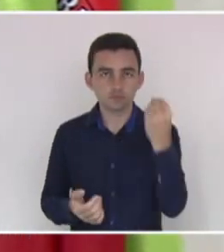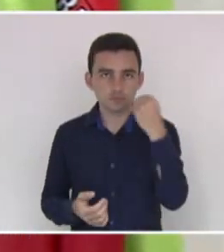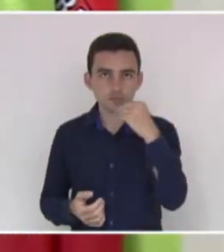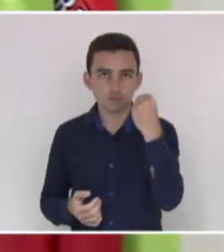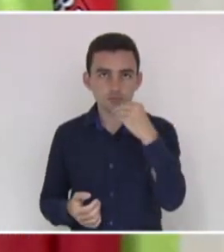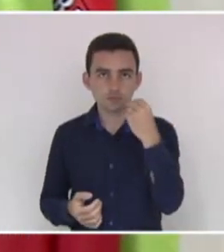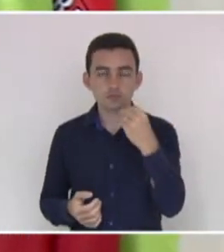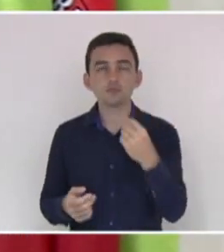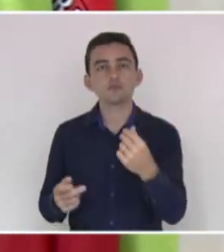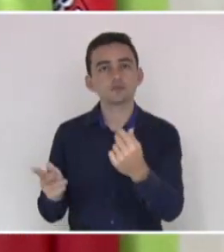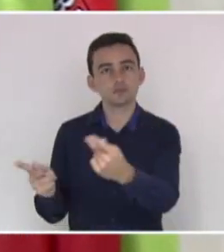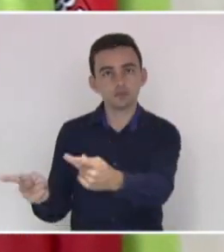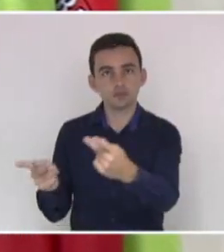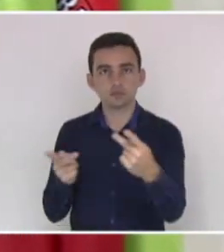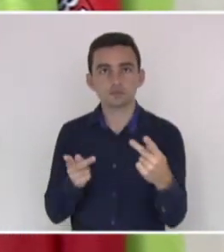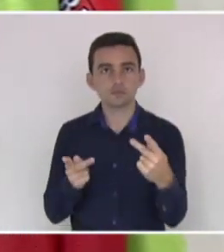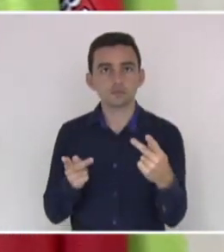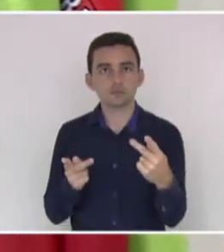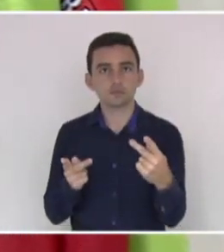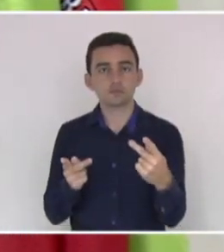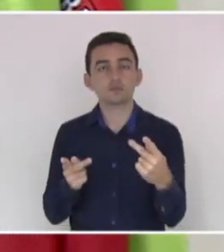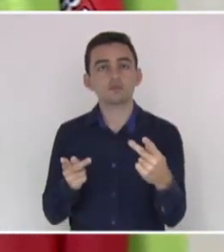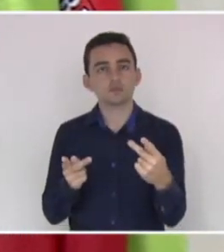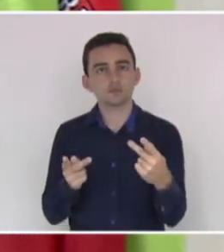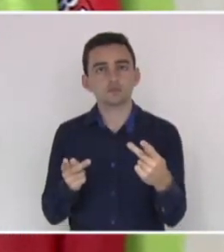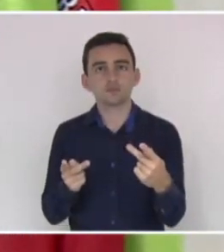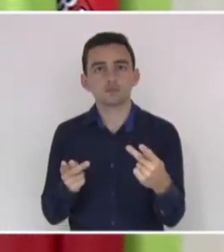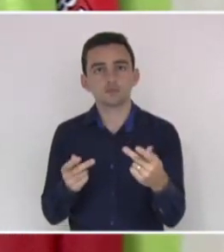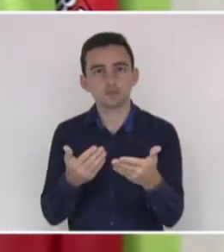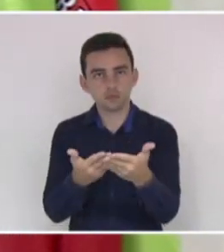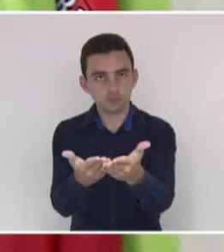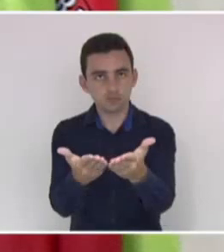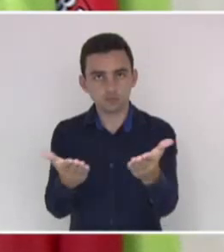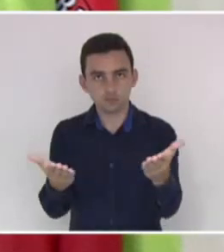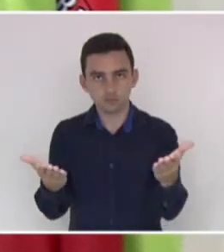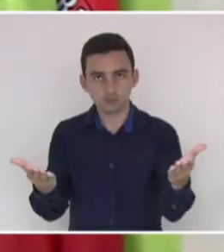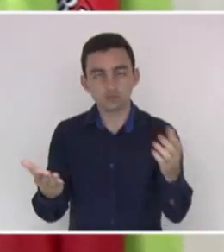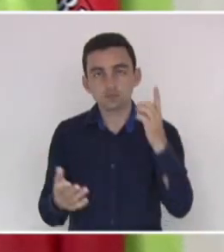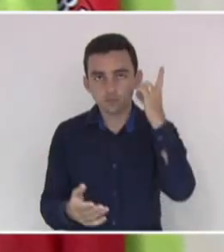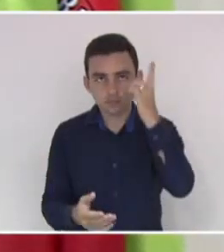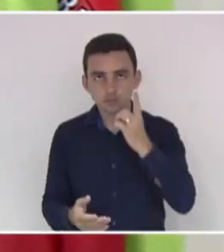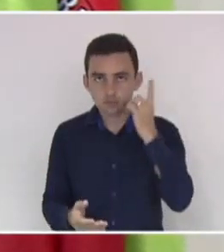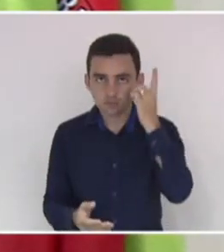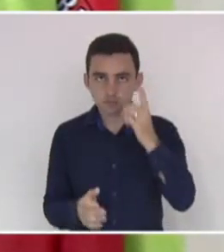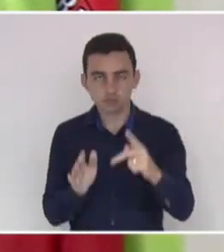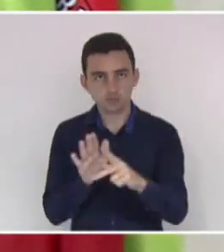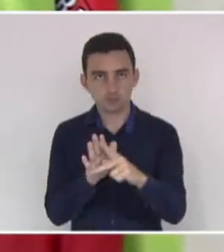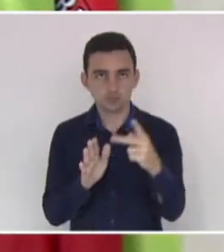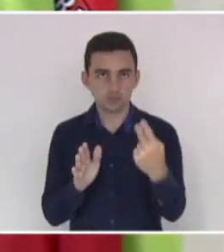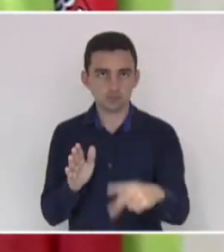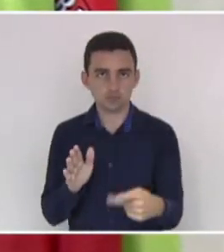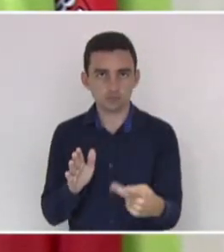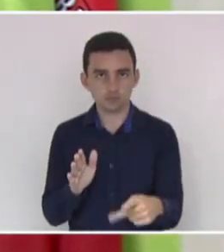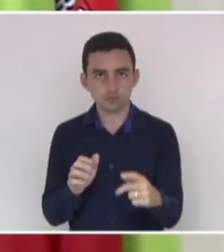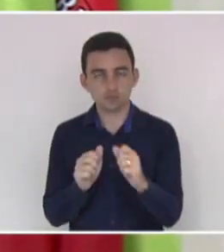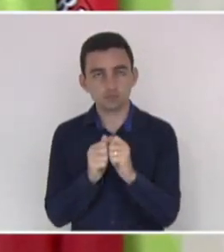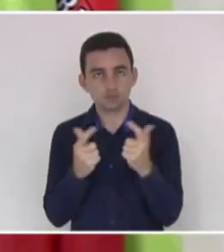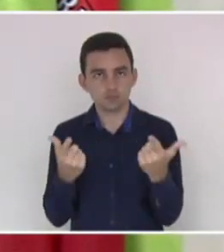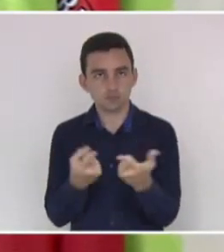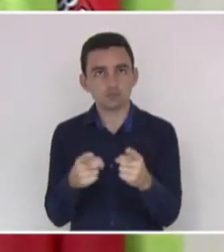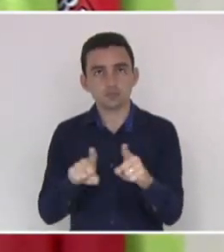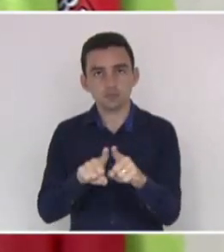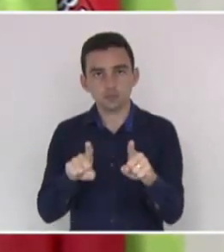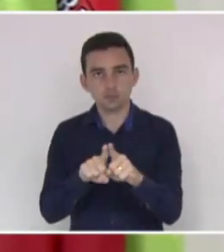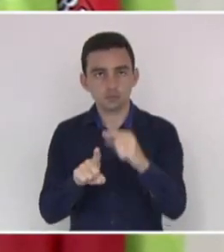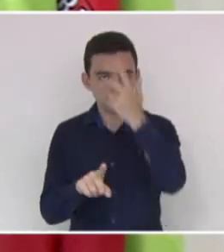um convite extensivo a todos os deputados desta casa e demais pessoas que